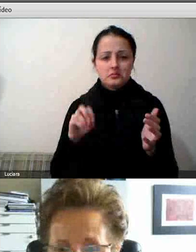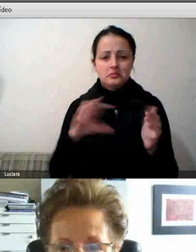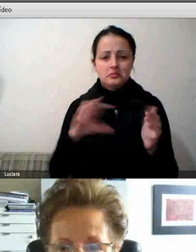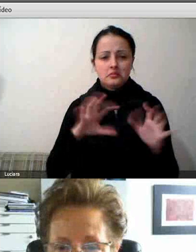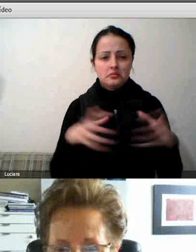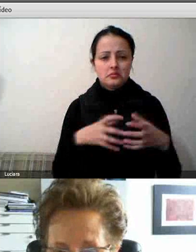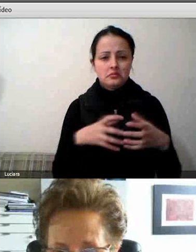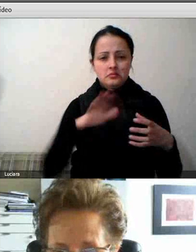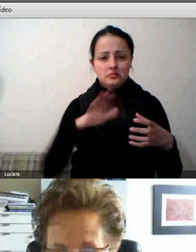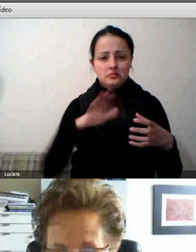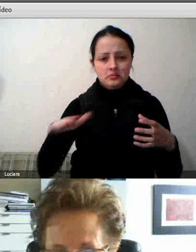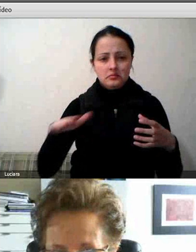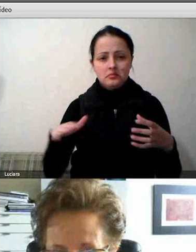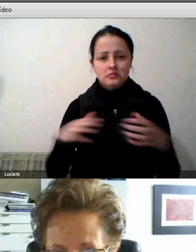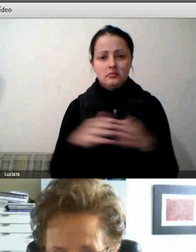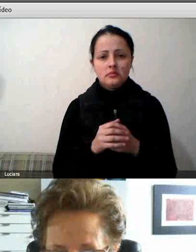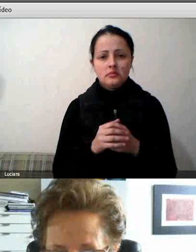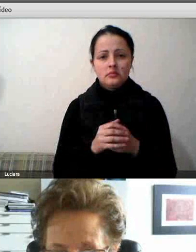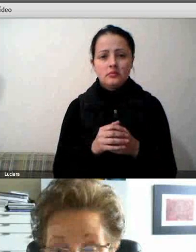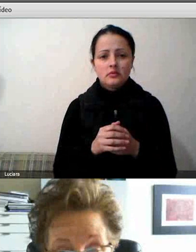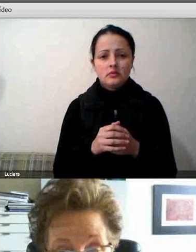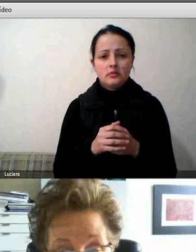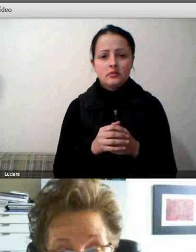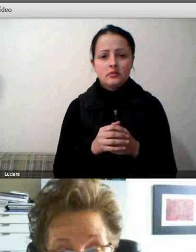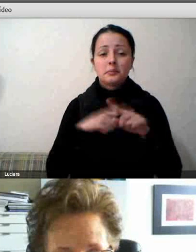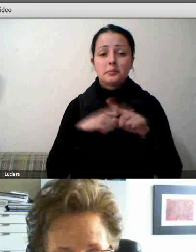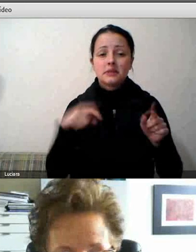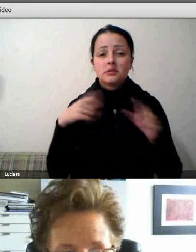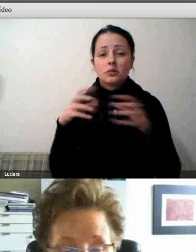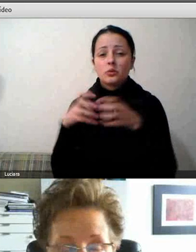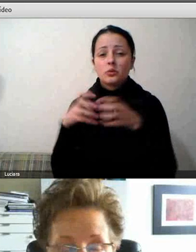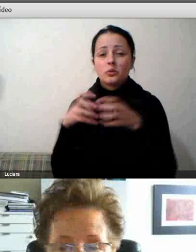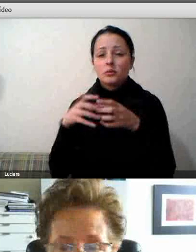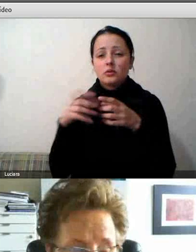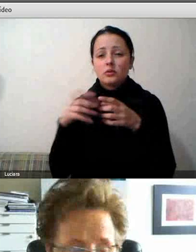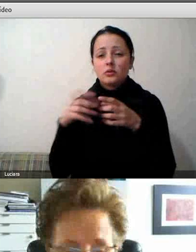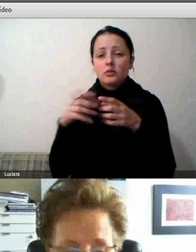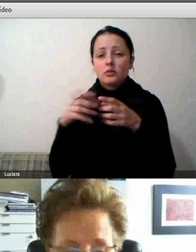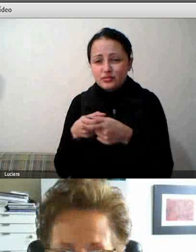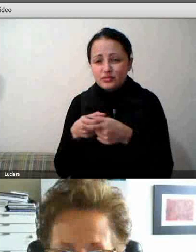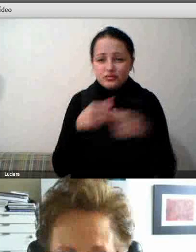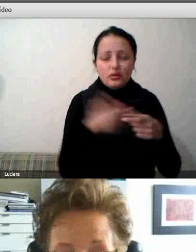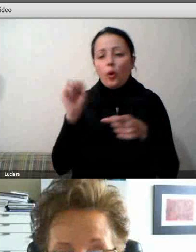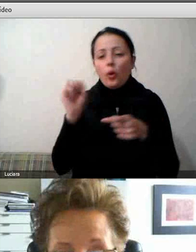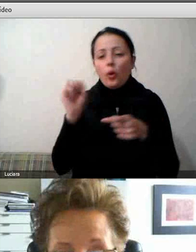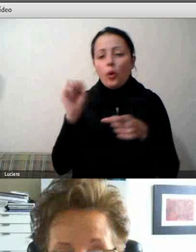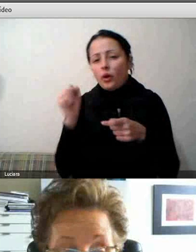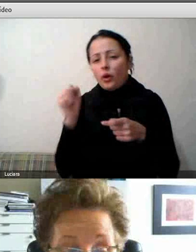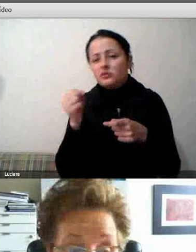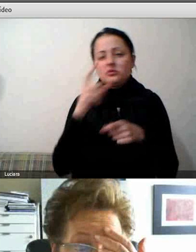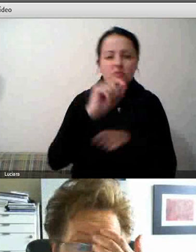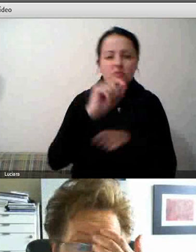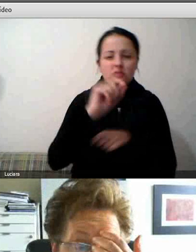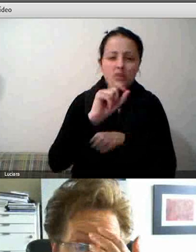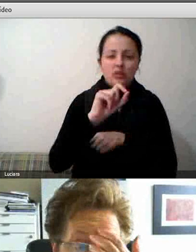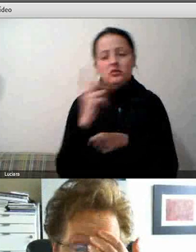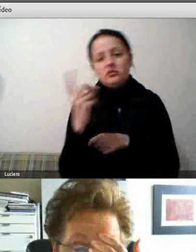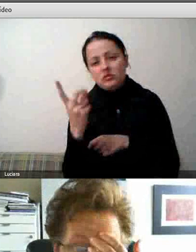com 50 minutos. Entende? E isso é importante. Vai explorar qualquer um outro recurso também.